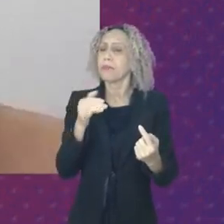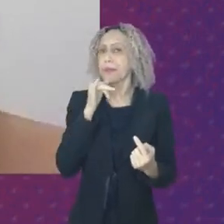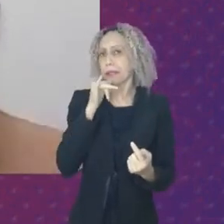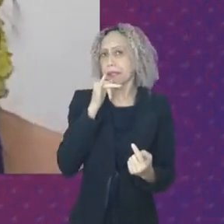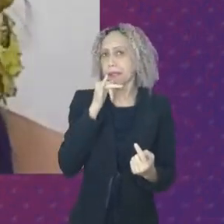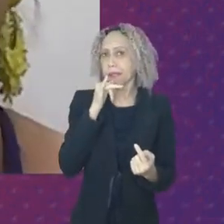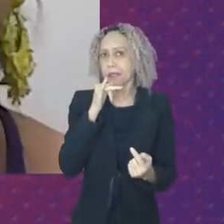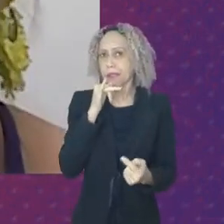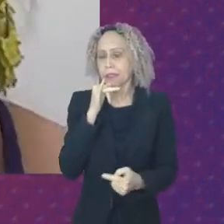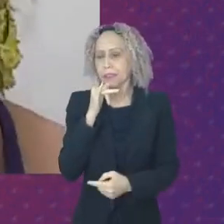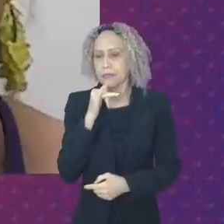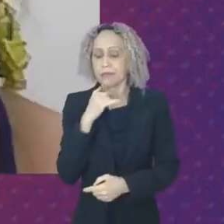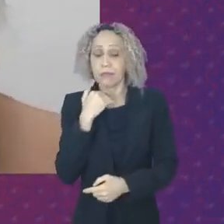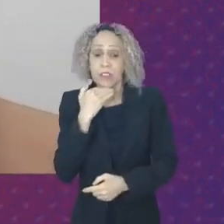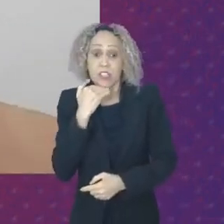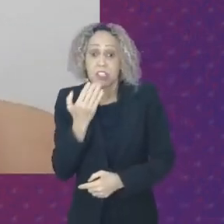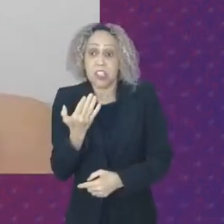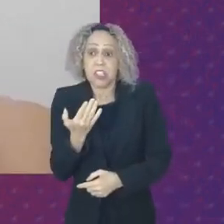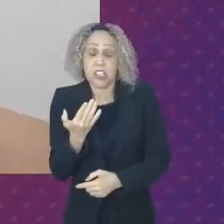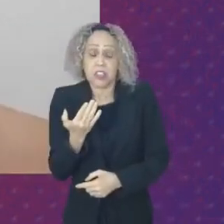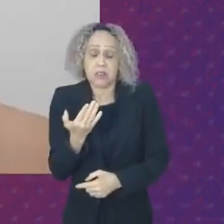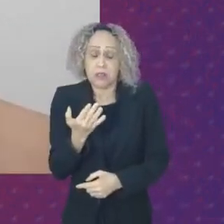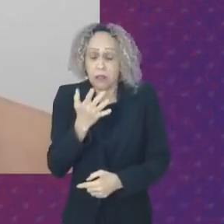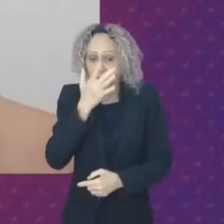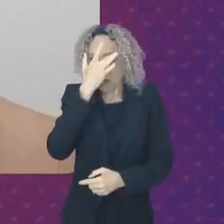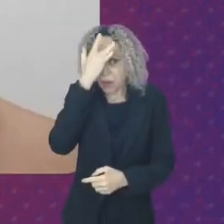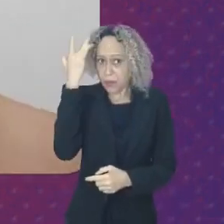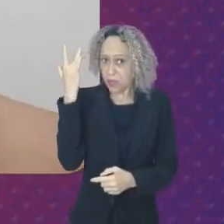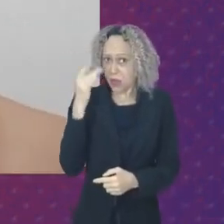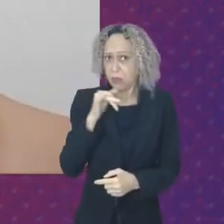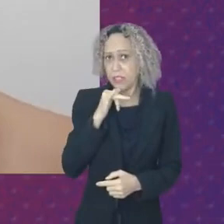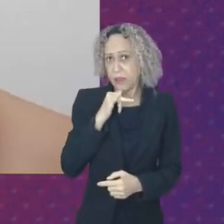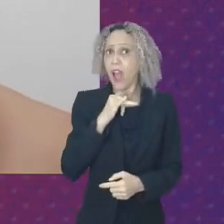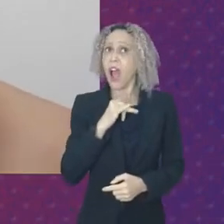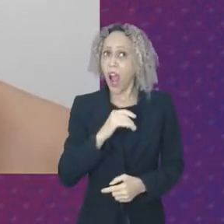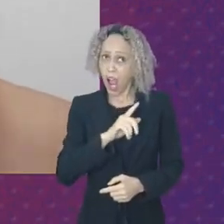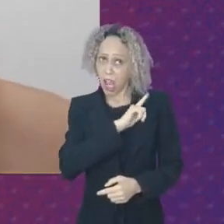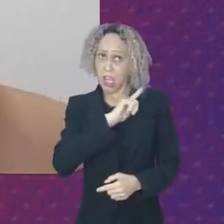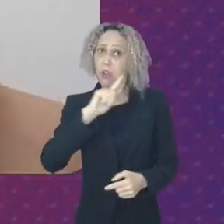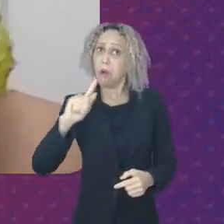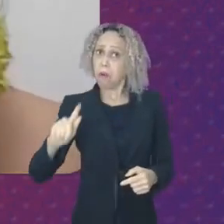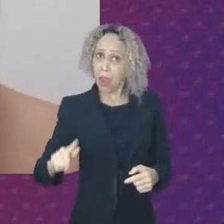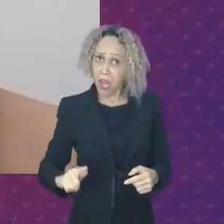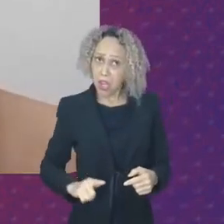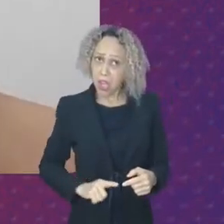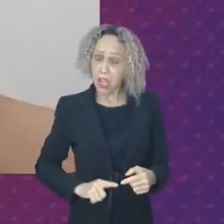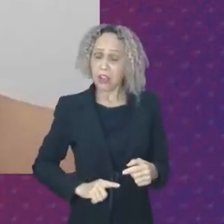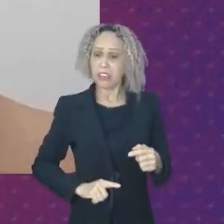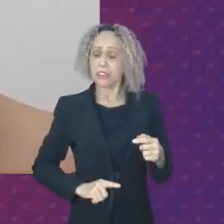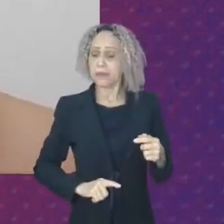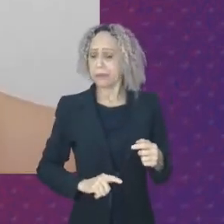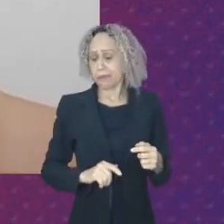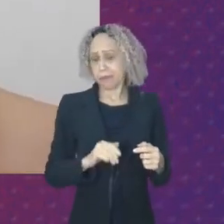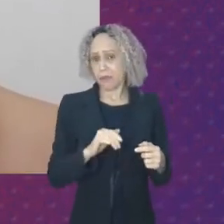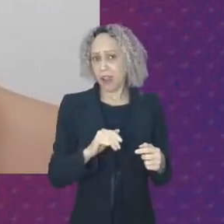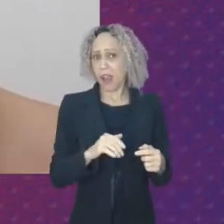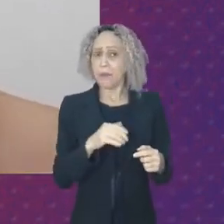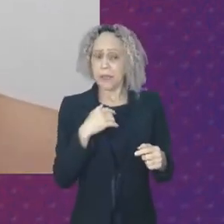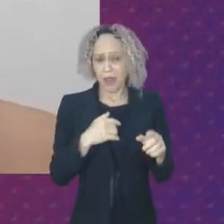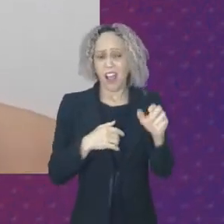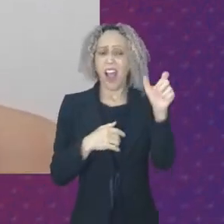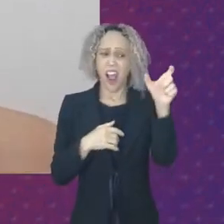adotar o arquétipo do governante para alguém que não consegue juntar 10 pessoas na rua, porque não vai funcionar, vai